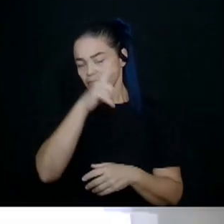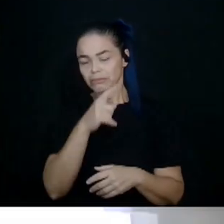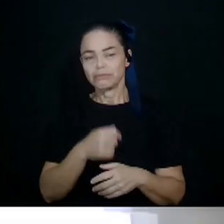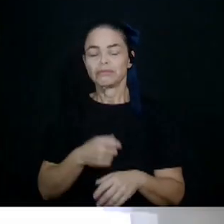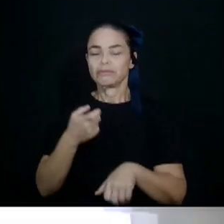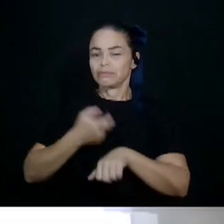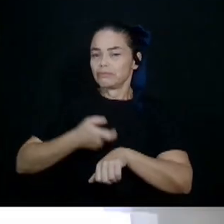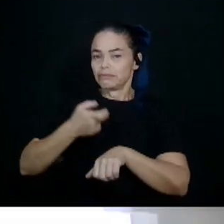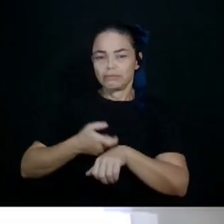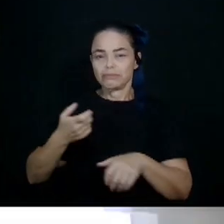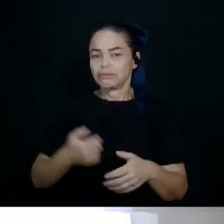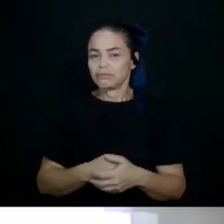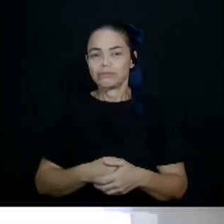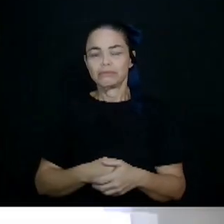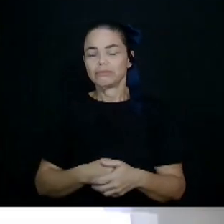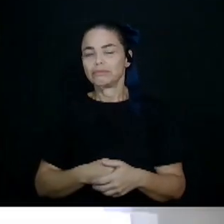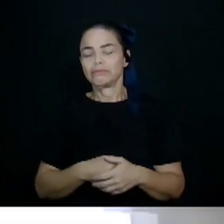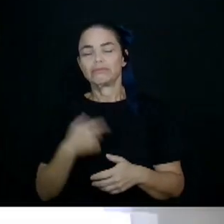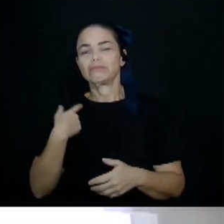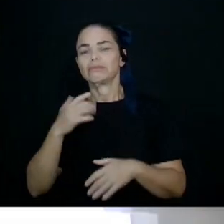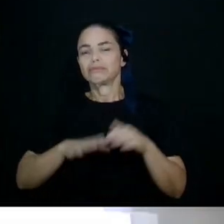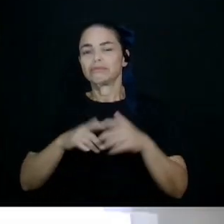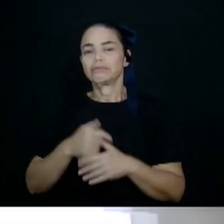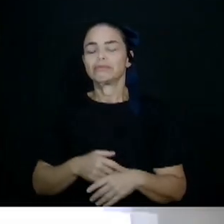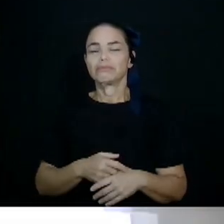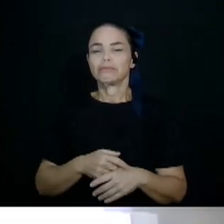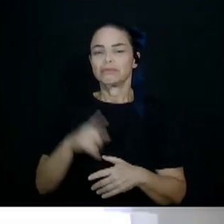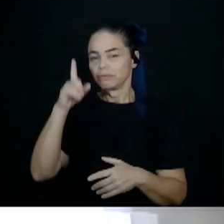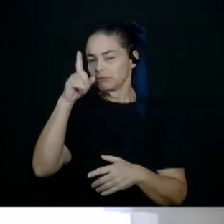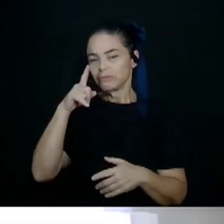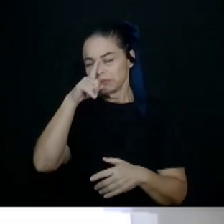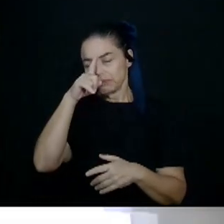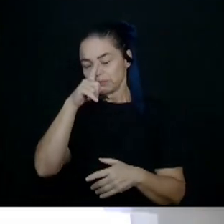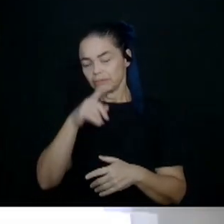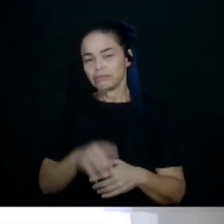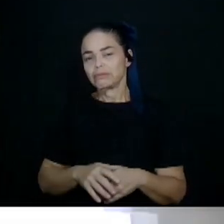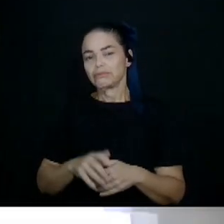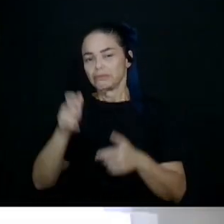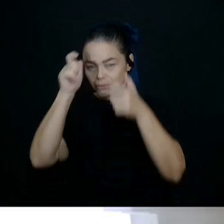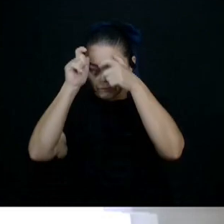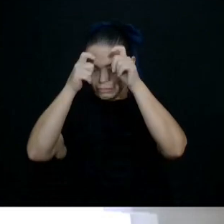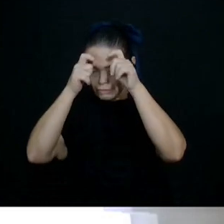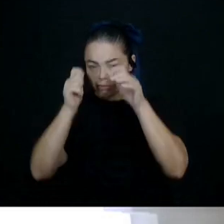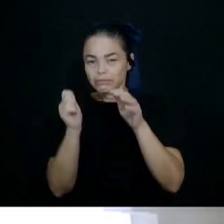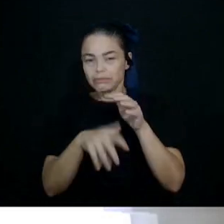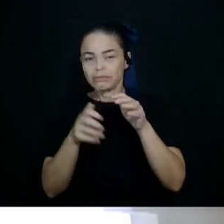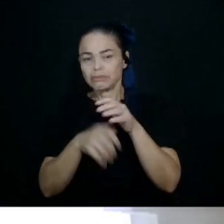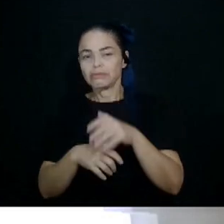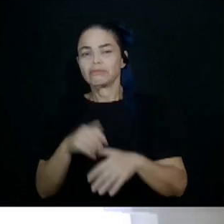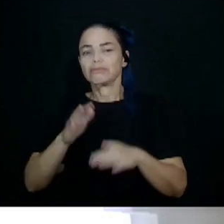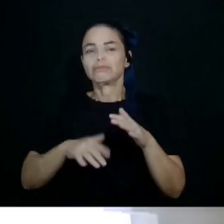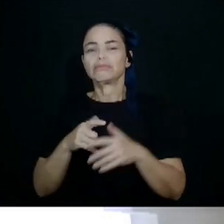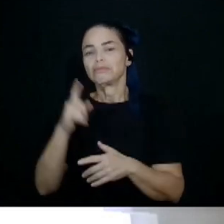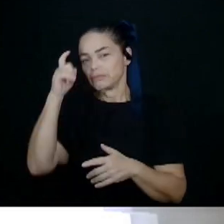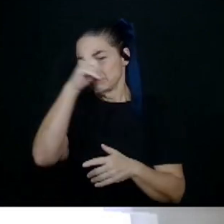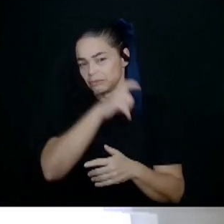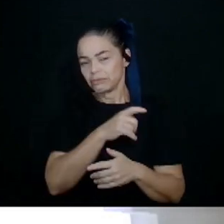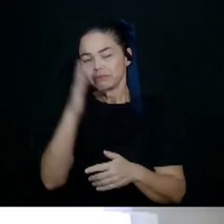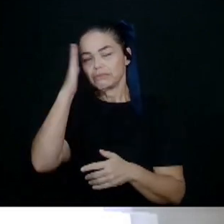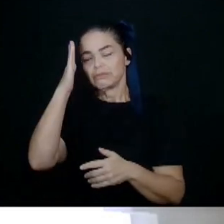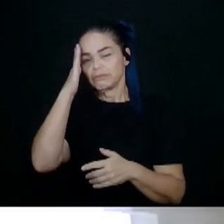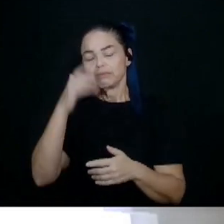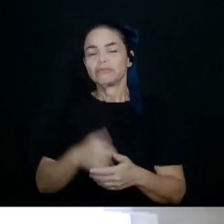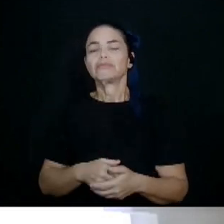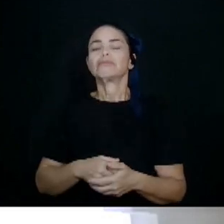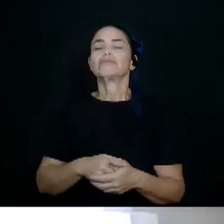cognitiva, que às vezes aumentam o risco desse transtorno, né, de acumulação, mas às vezes é difícil entender no